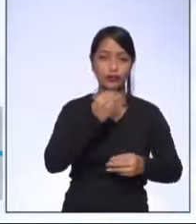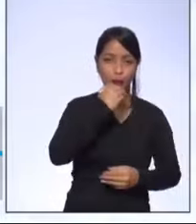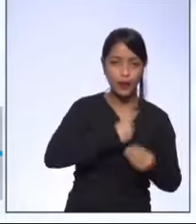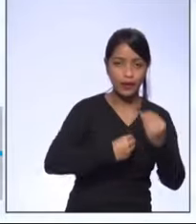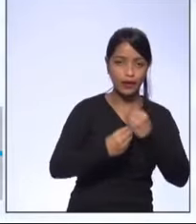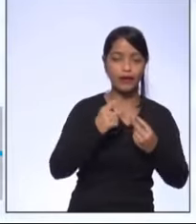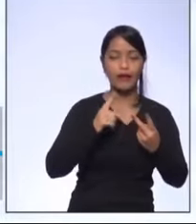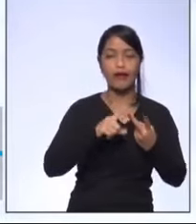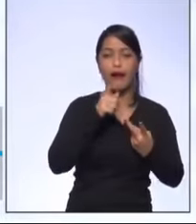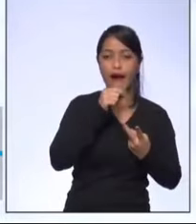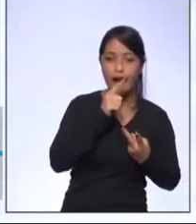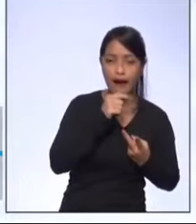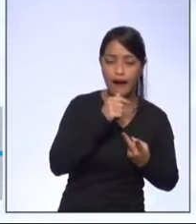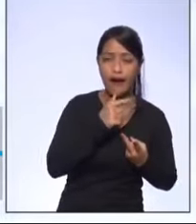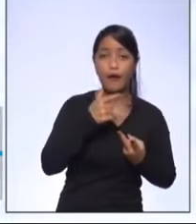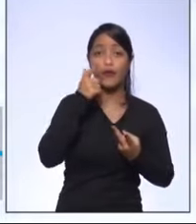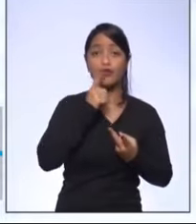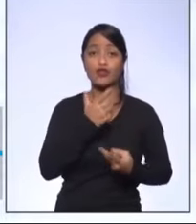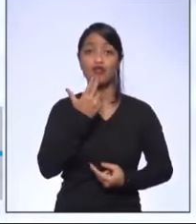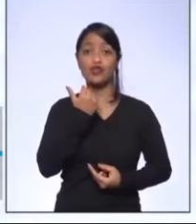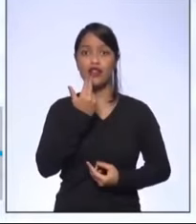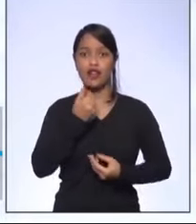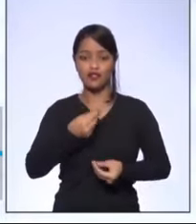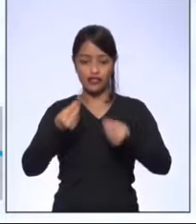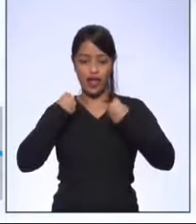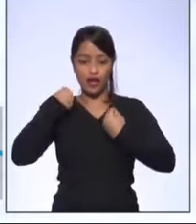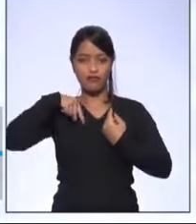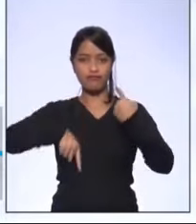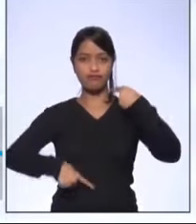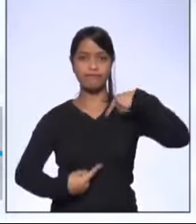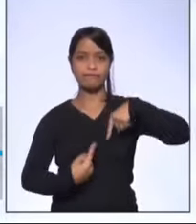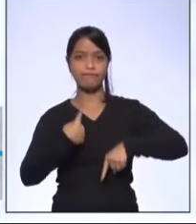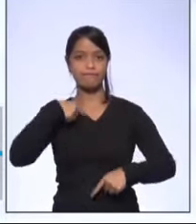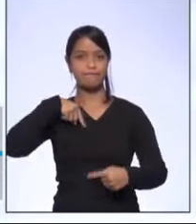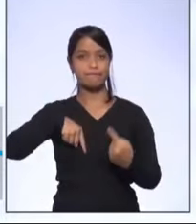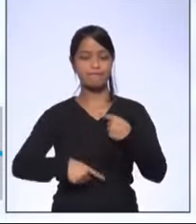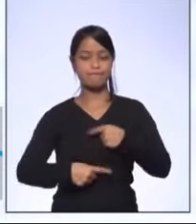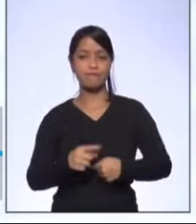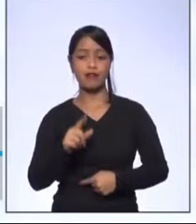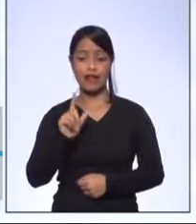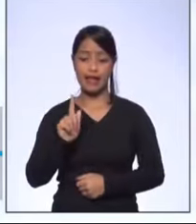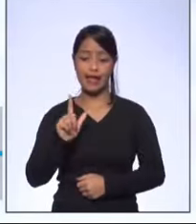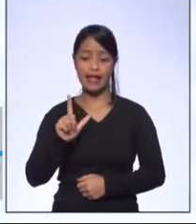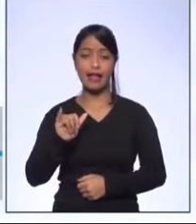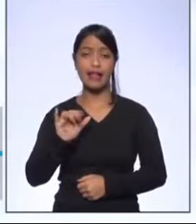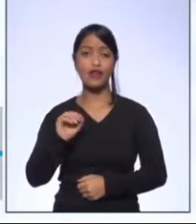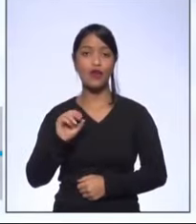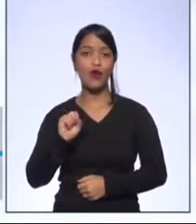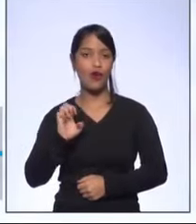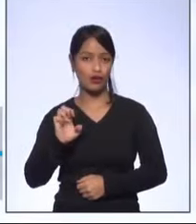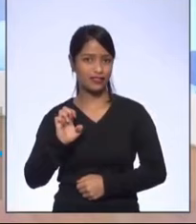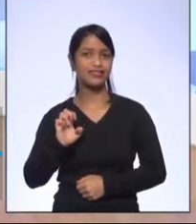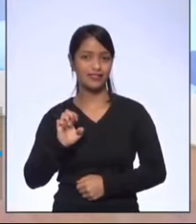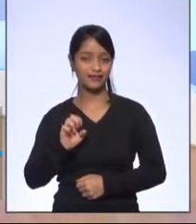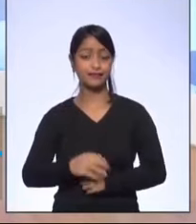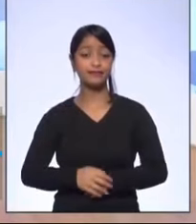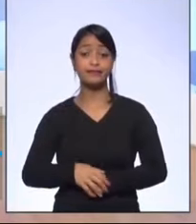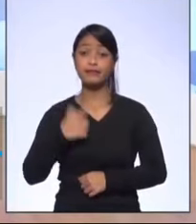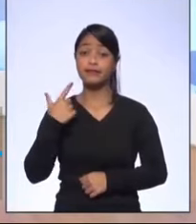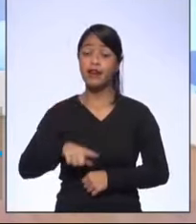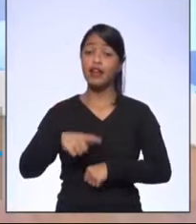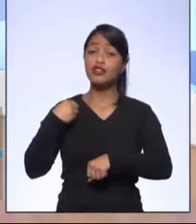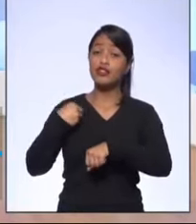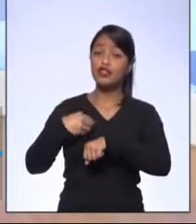e você está jogando nutriente para a célula, tá? Jogando glicose para queimar. E aquela dica também de respiração